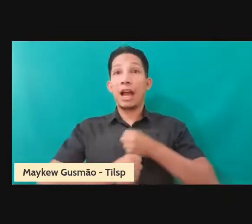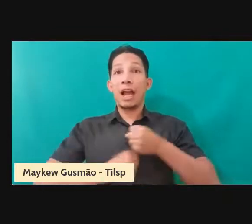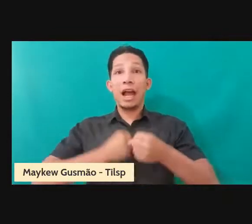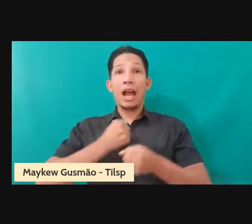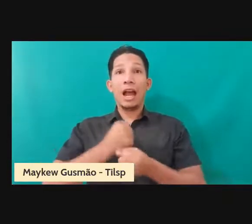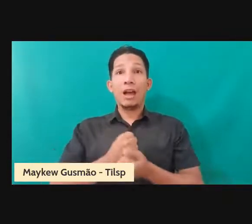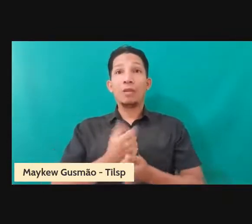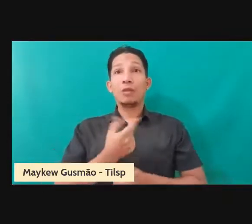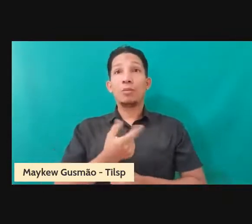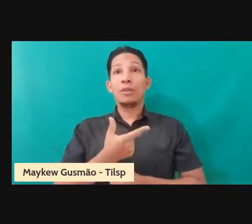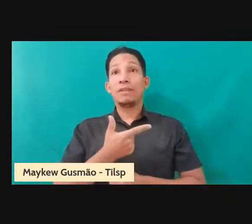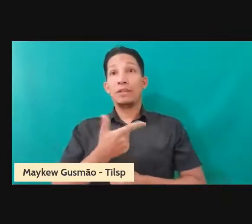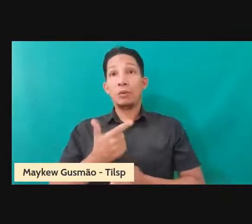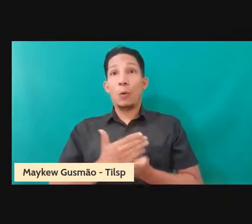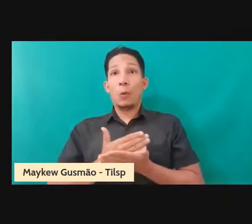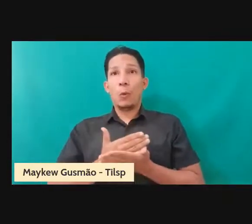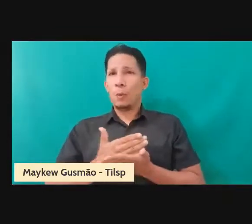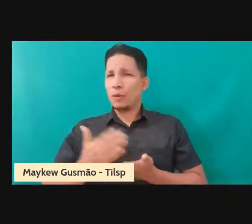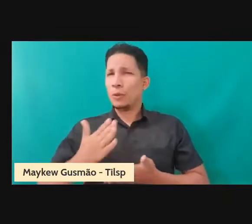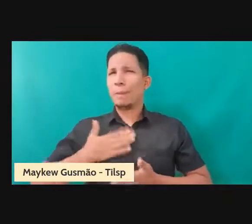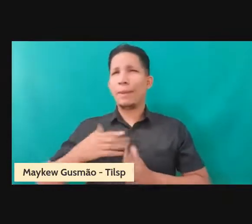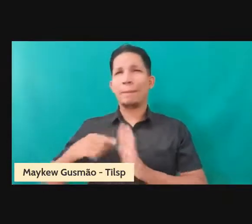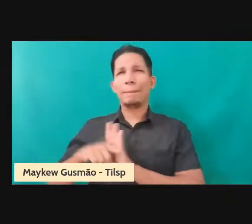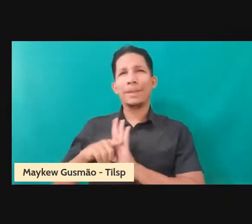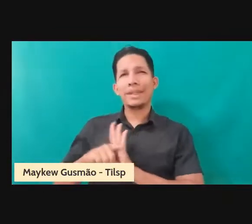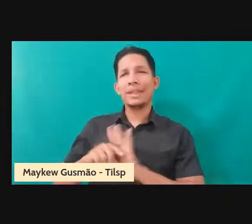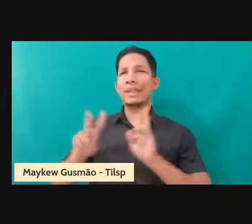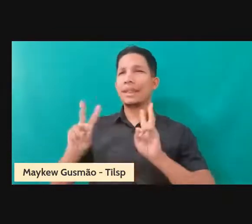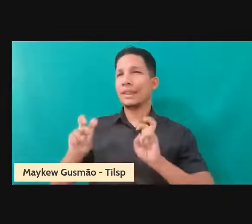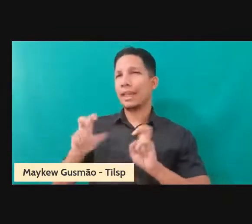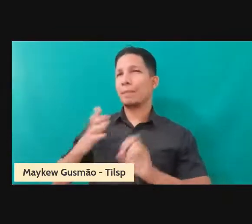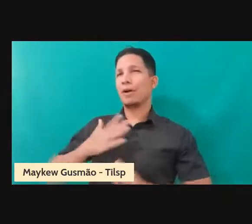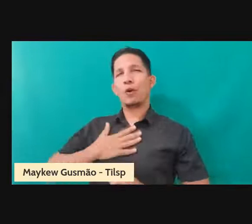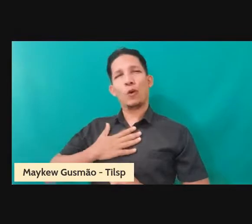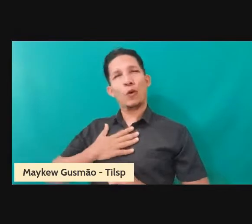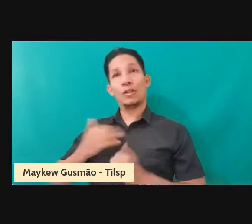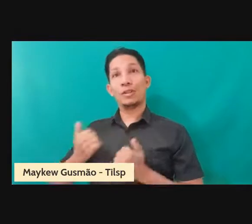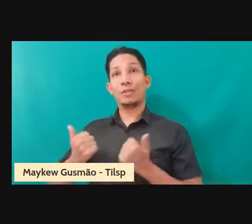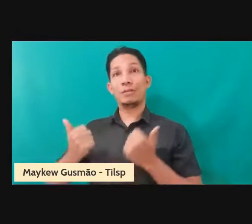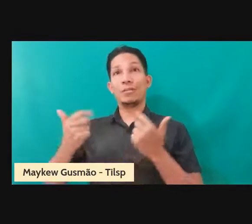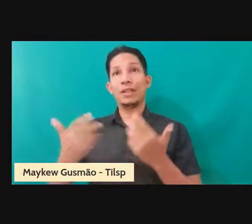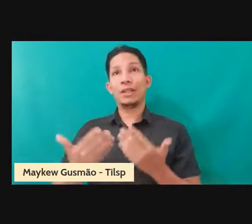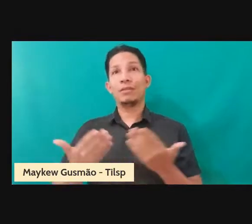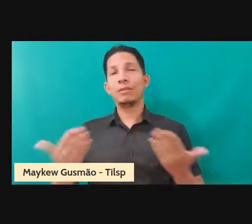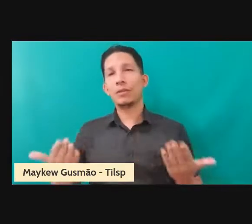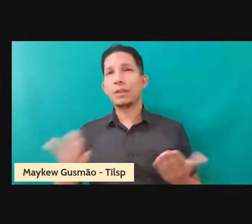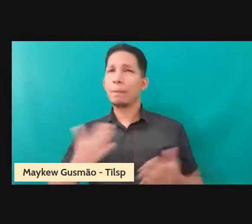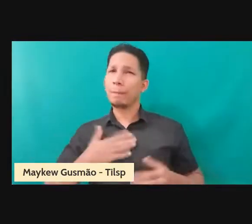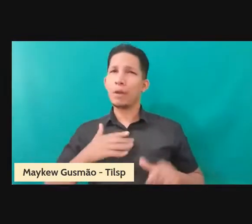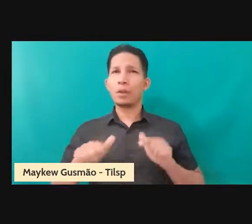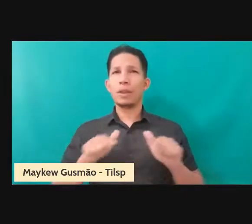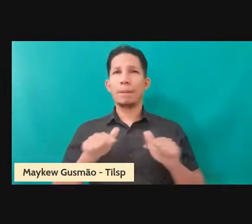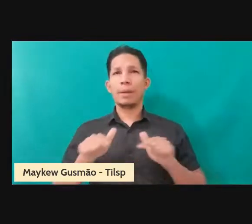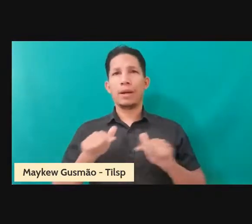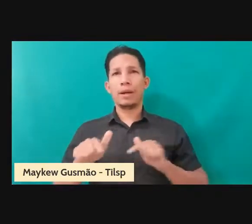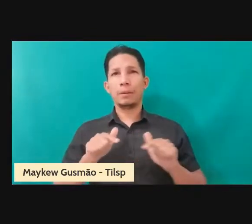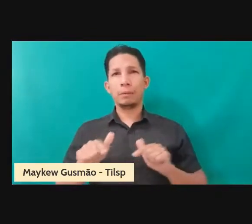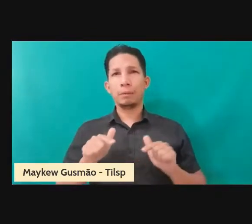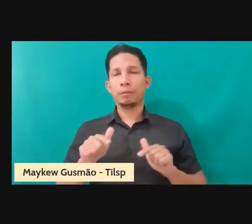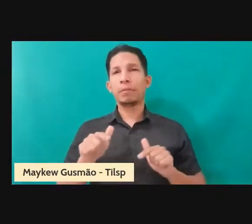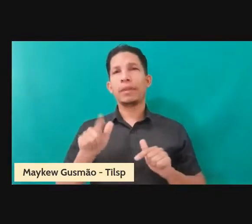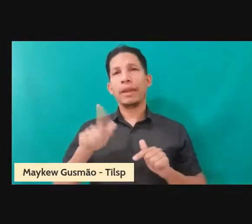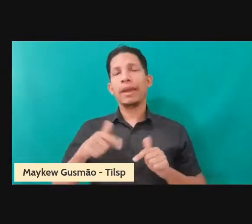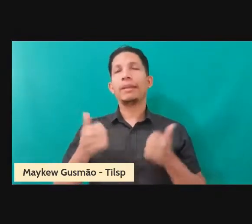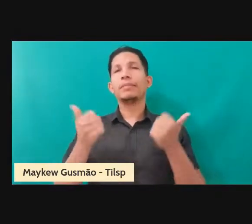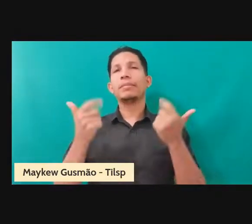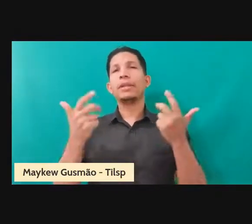minha pesquisa, sobre a temática que eu gosto muito, que é falar do meu trabalho, que é falar sobre